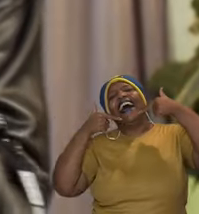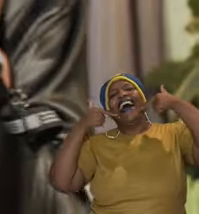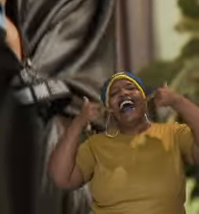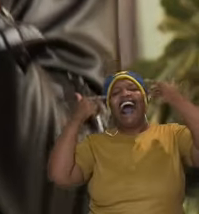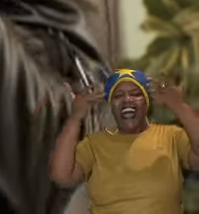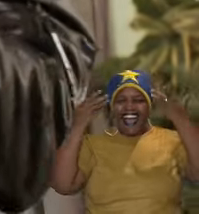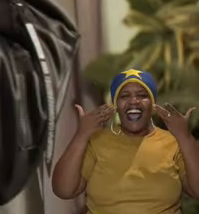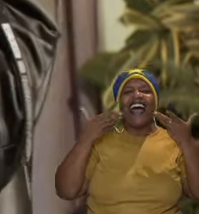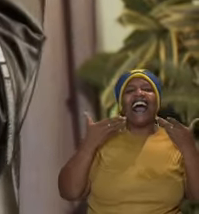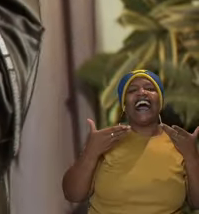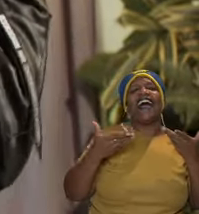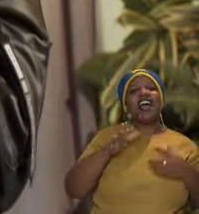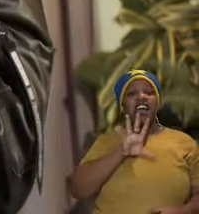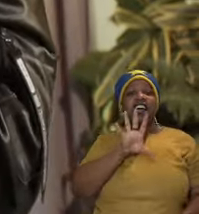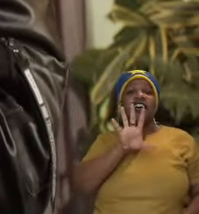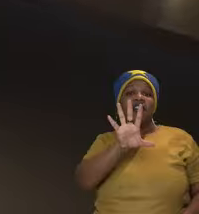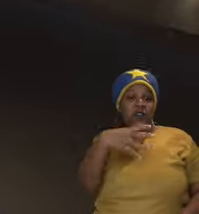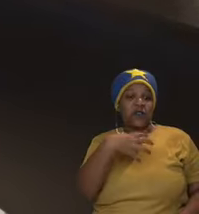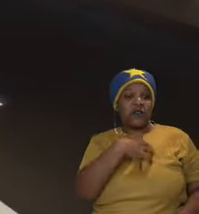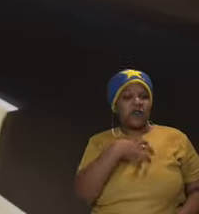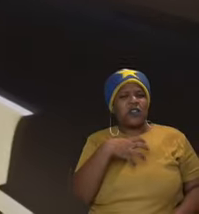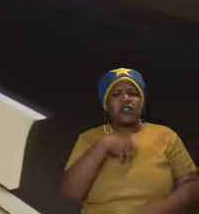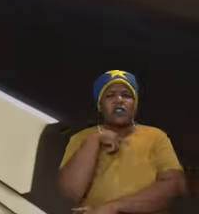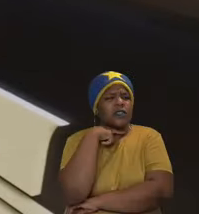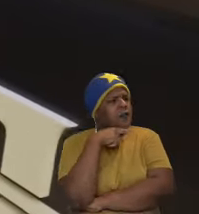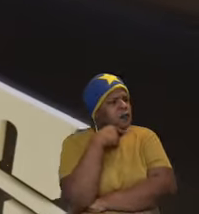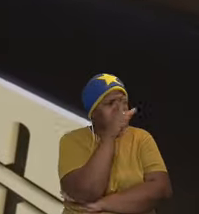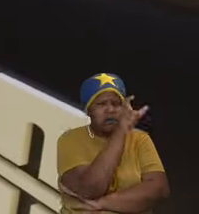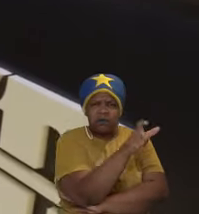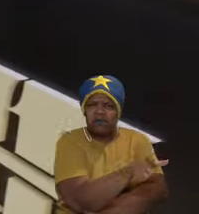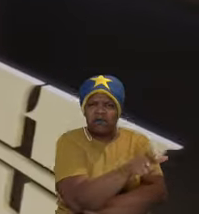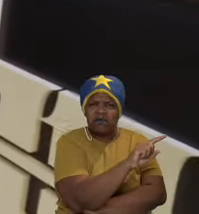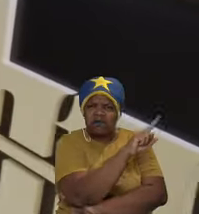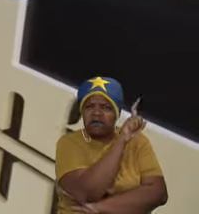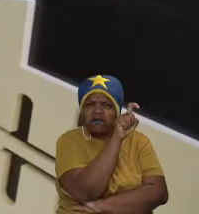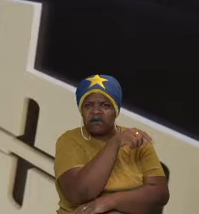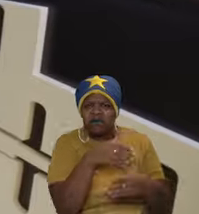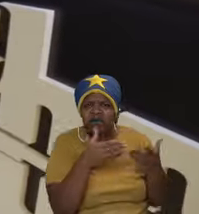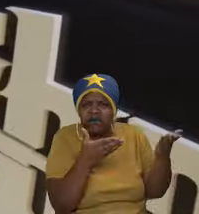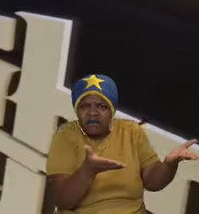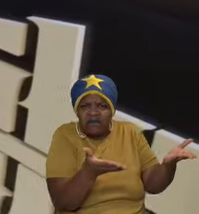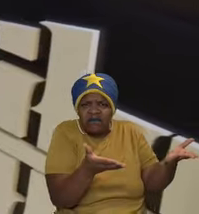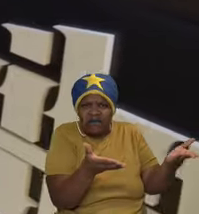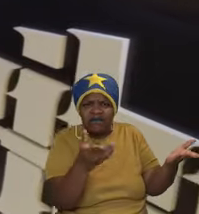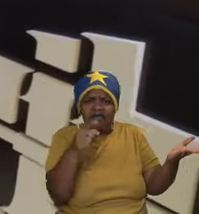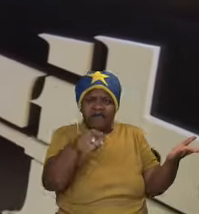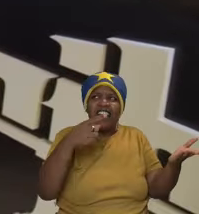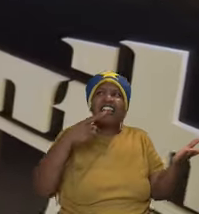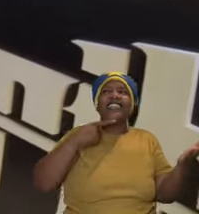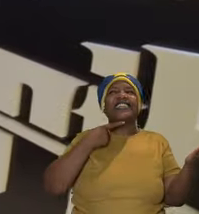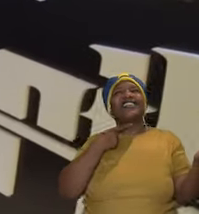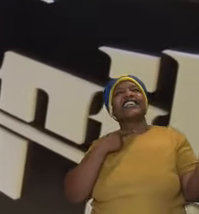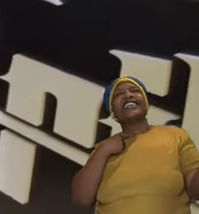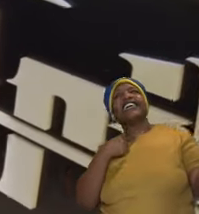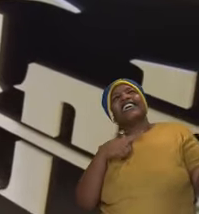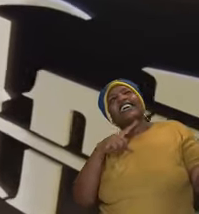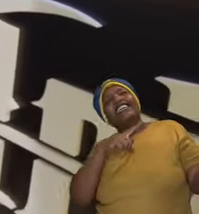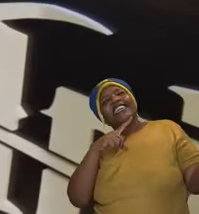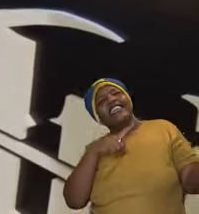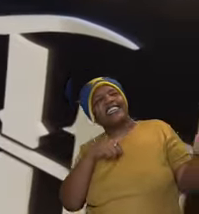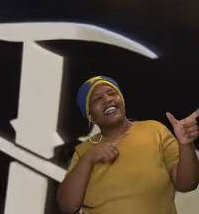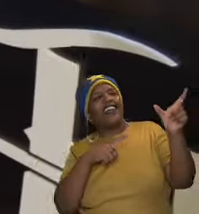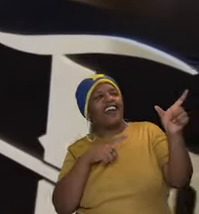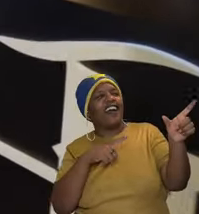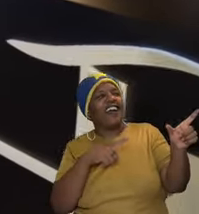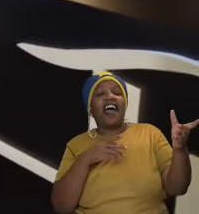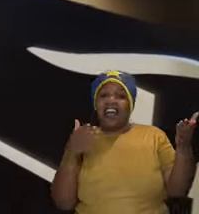ela vai com o seu jeito, que ninguém entende, mas deseja tê-la. mas almeja telão. Agora